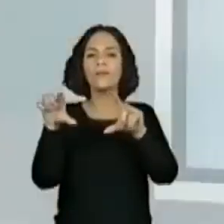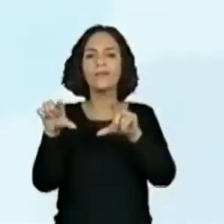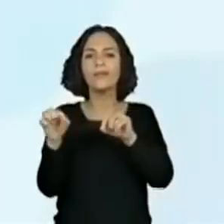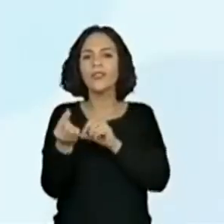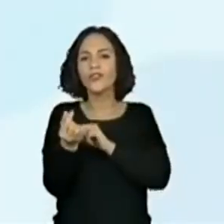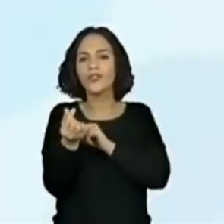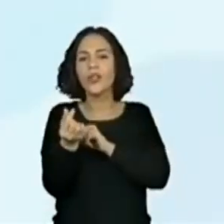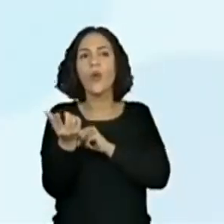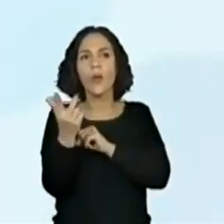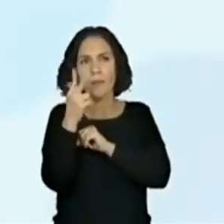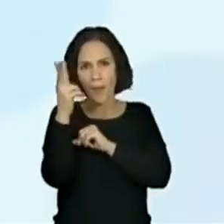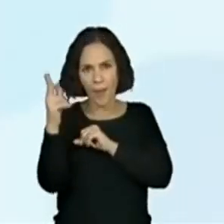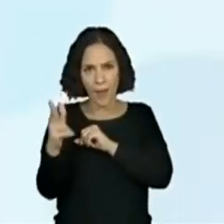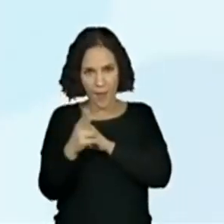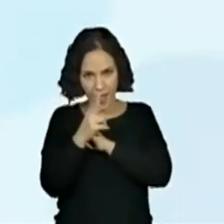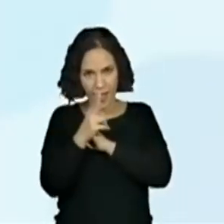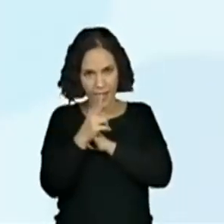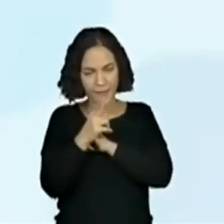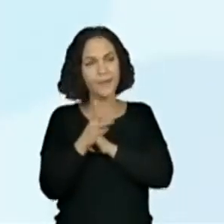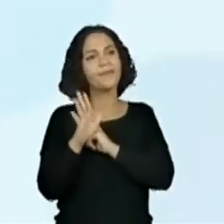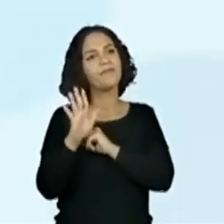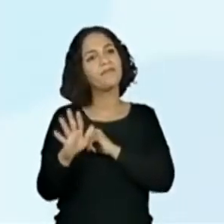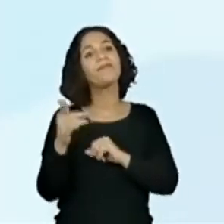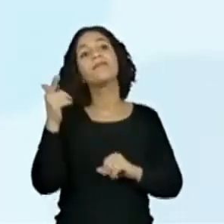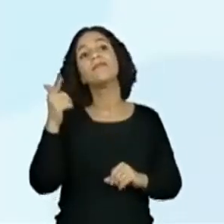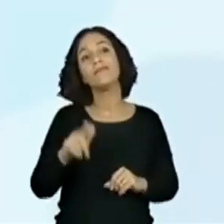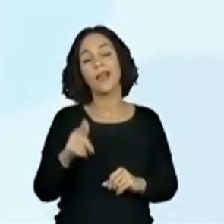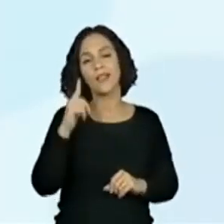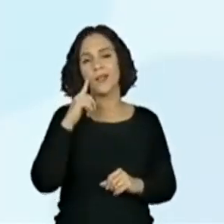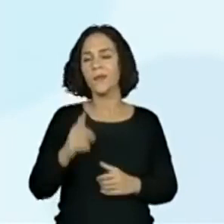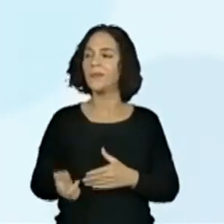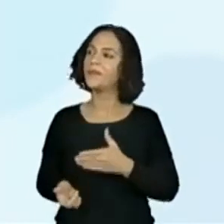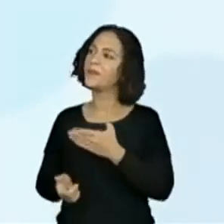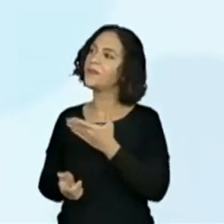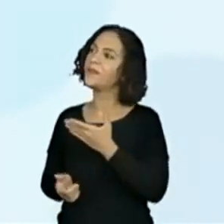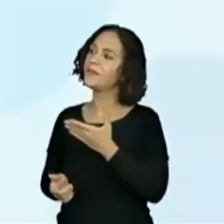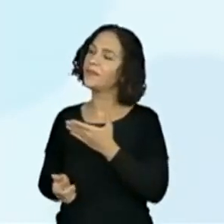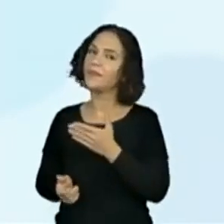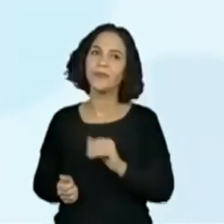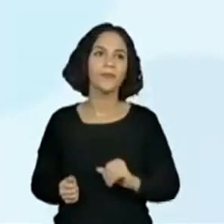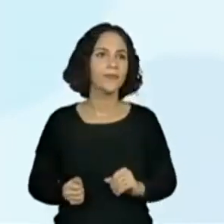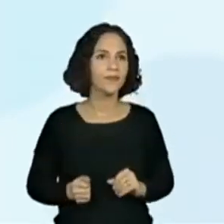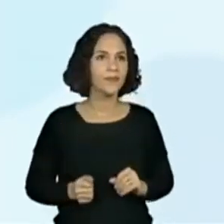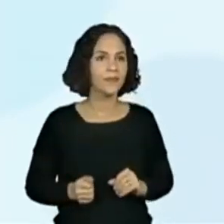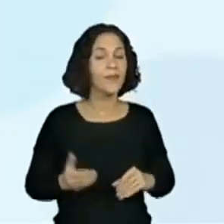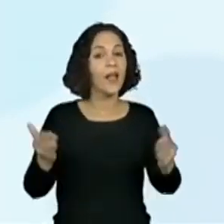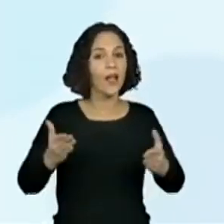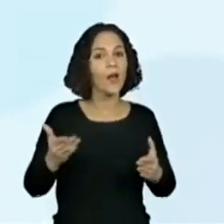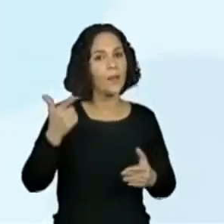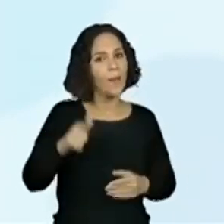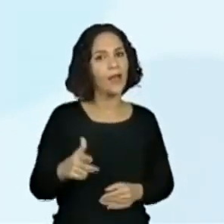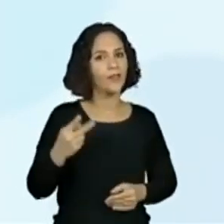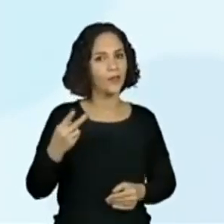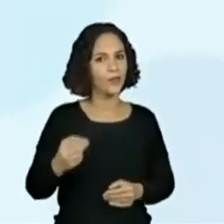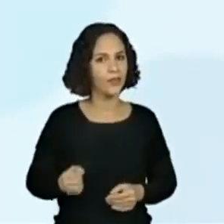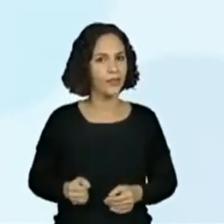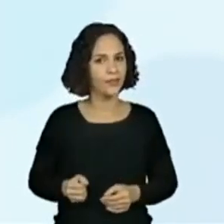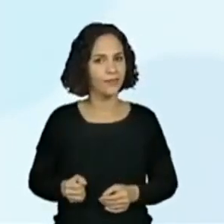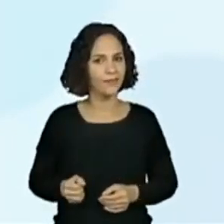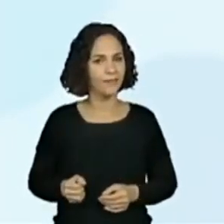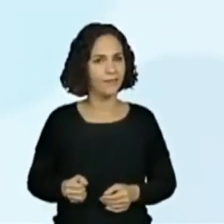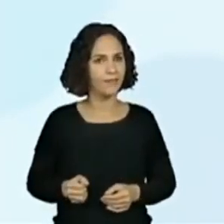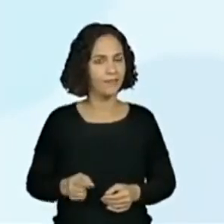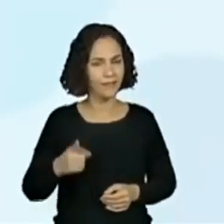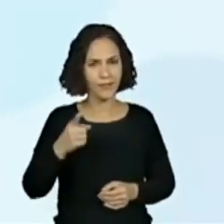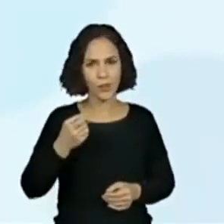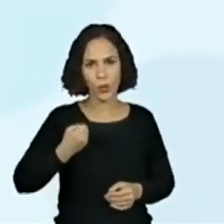São iguais? Muito bem. Só que tem mais no cofrinho deles. Olha só, apareceu mais 2. É do mesmo